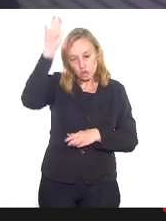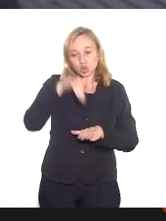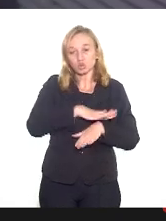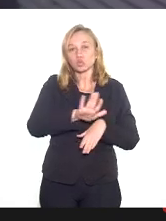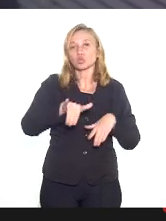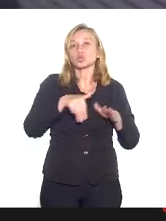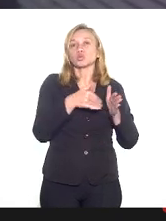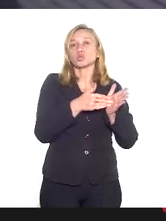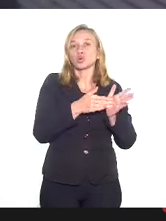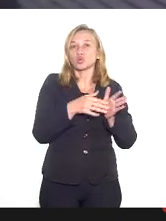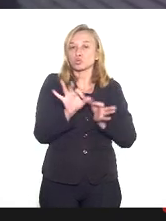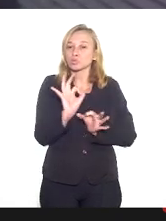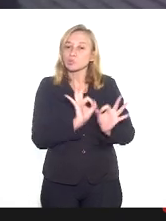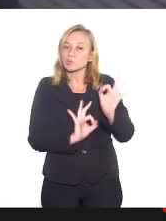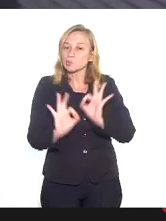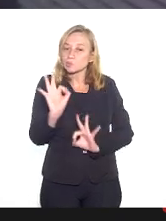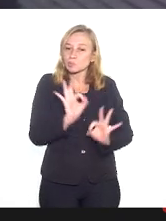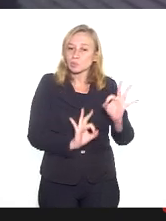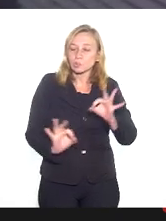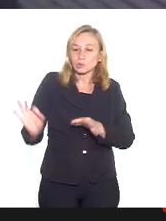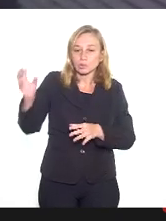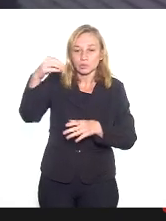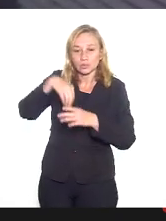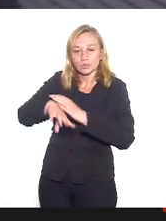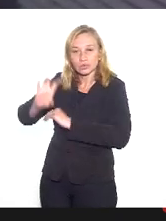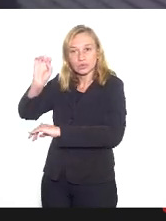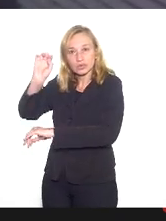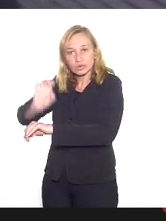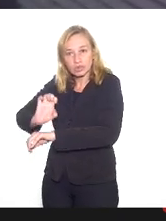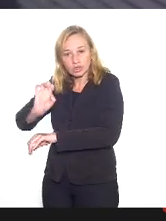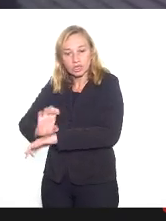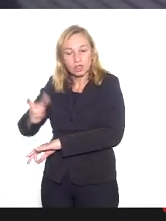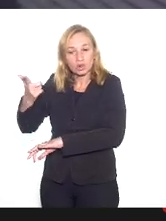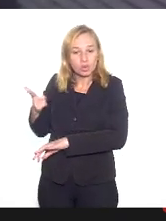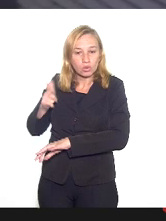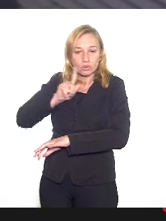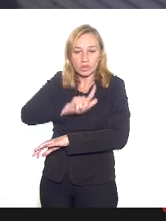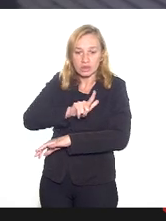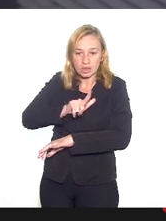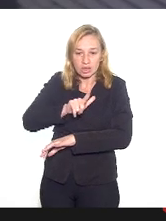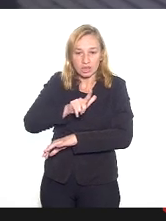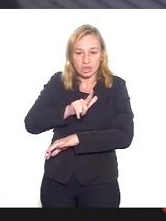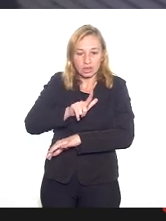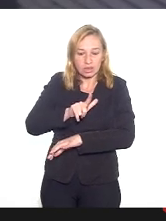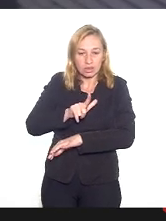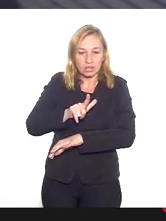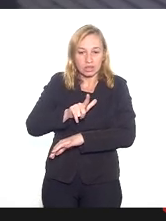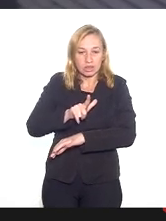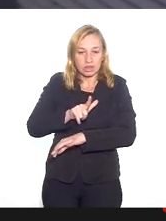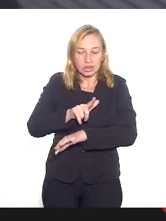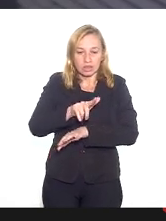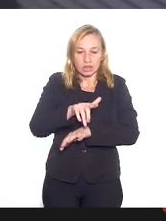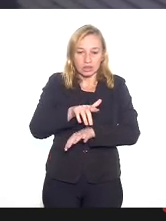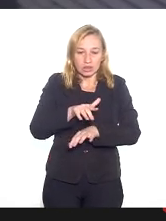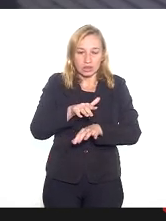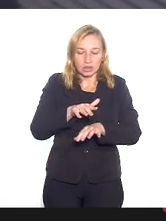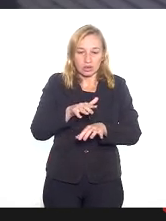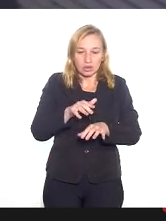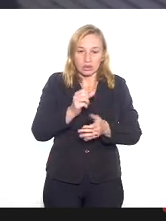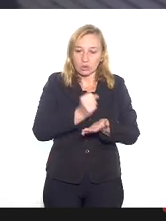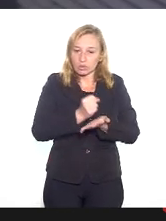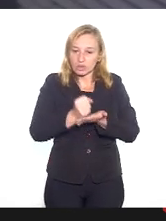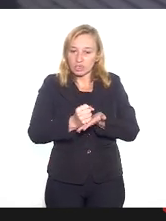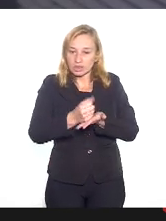dentro do Estado para que a gente consiga dimensionar esse número, e recentemente